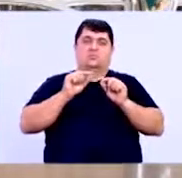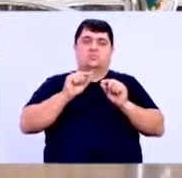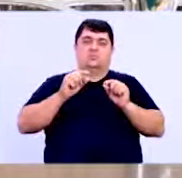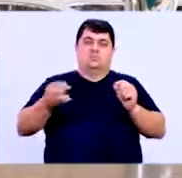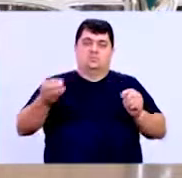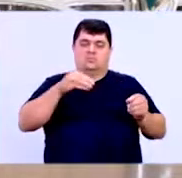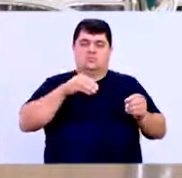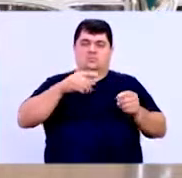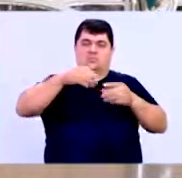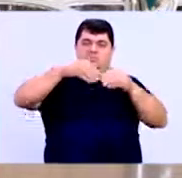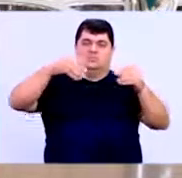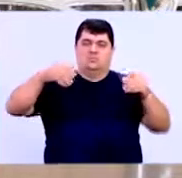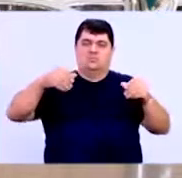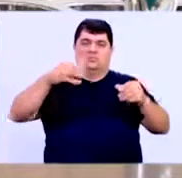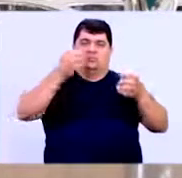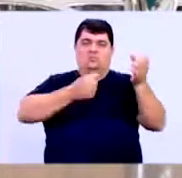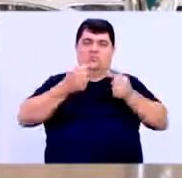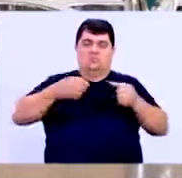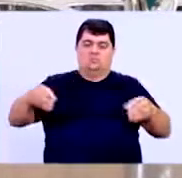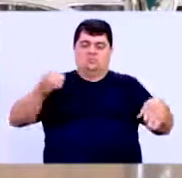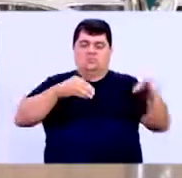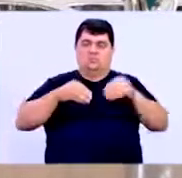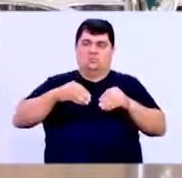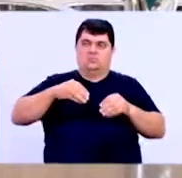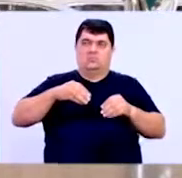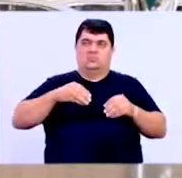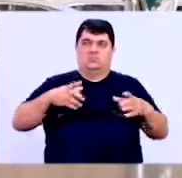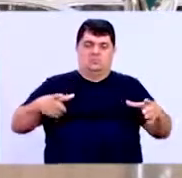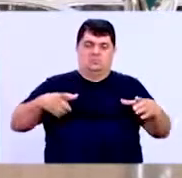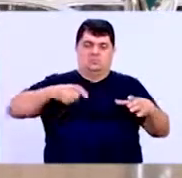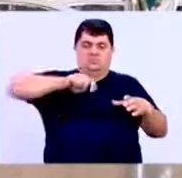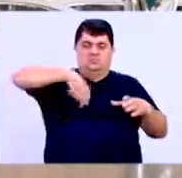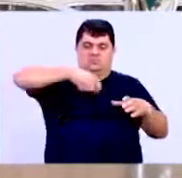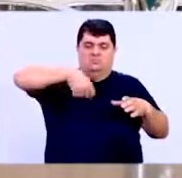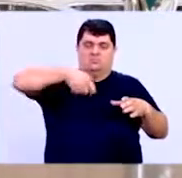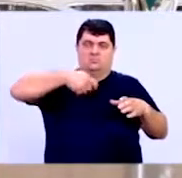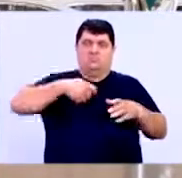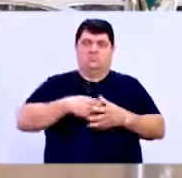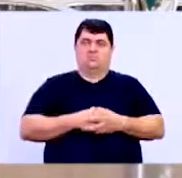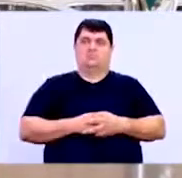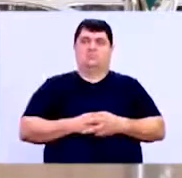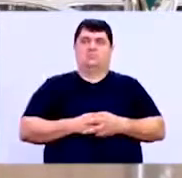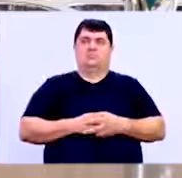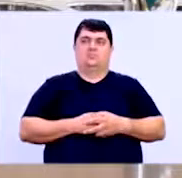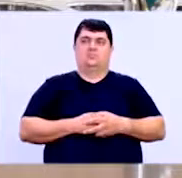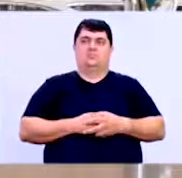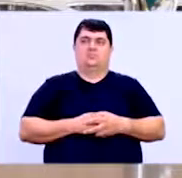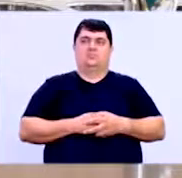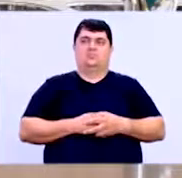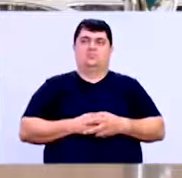misturar a farinha de trigo e o leite. Você vai bater em uma vasilha esse material separado.